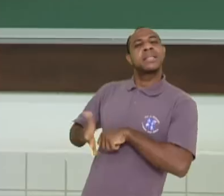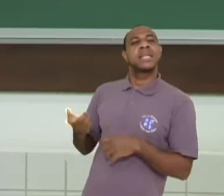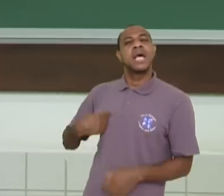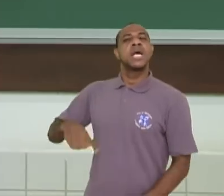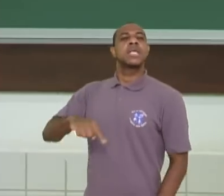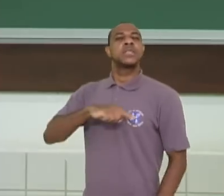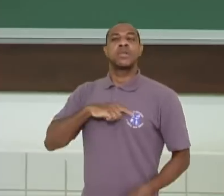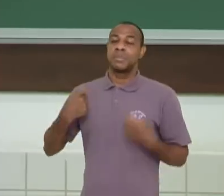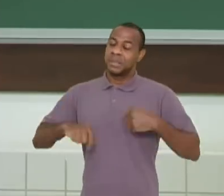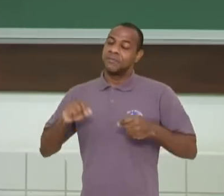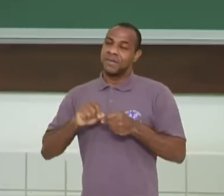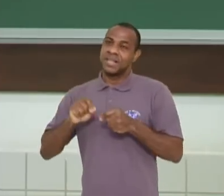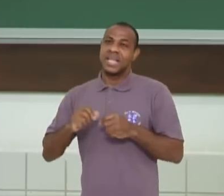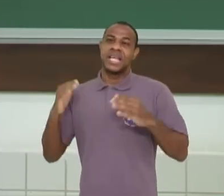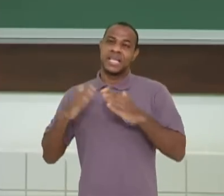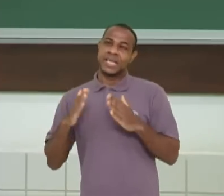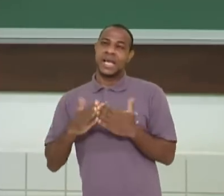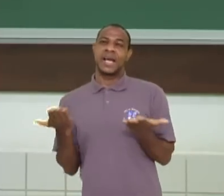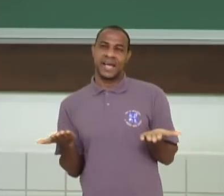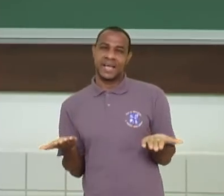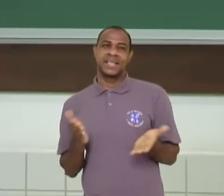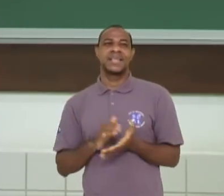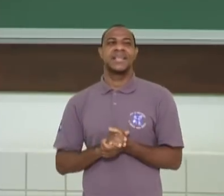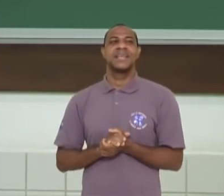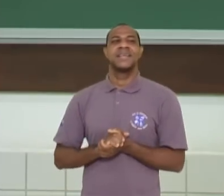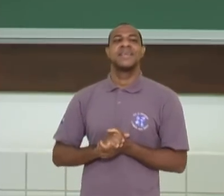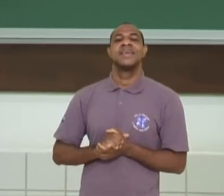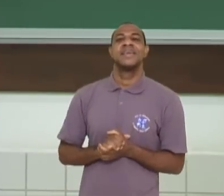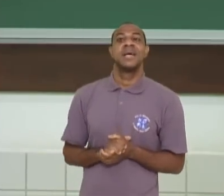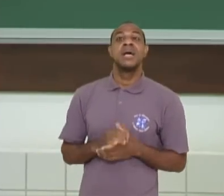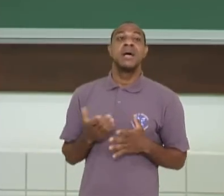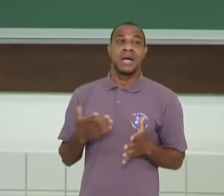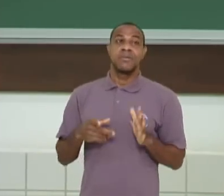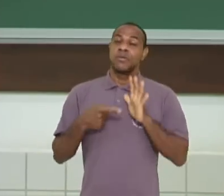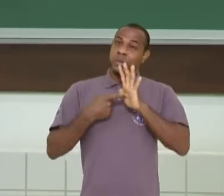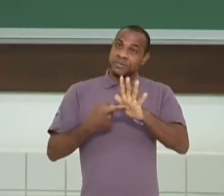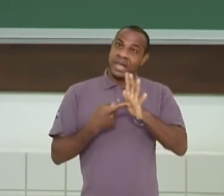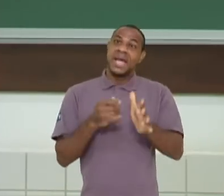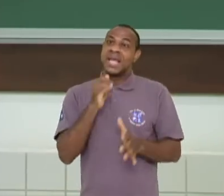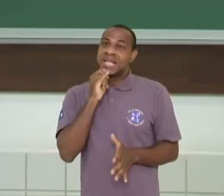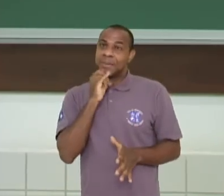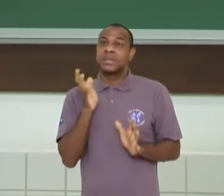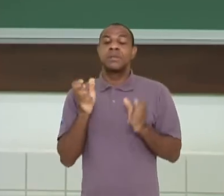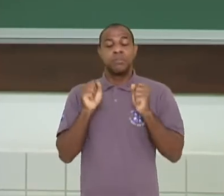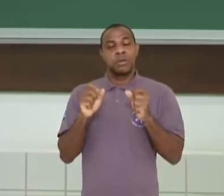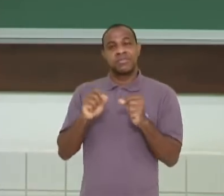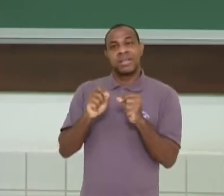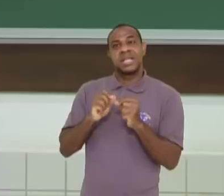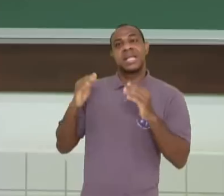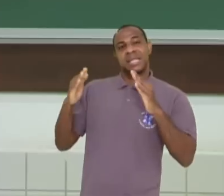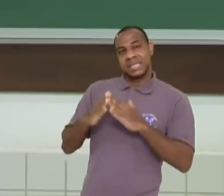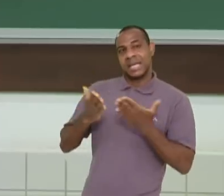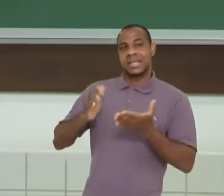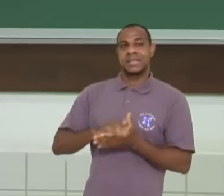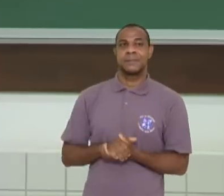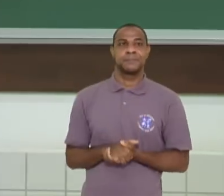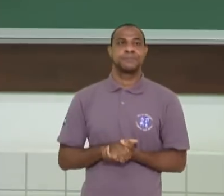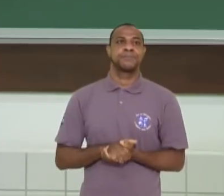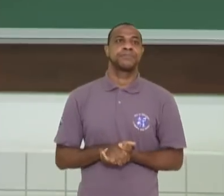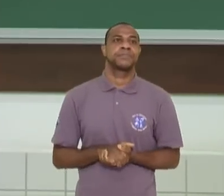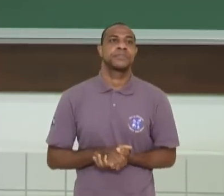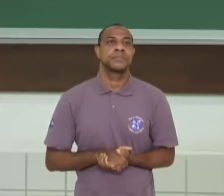em casa. Depois, ao final da aula, tem alguns exemplos de atividade que você pode estar realizando em casa, que envolve o jogo da